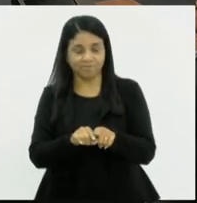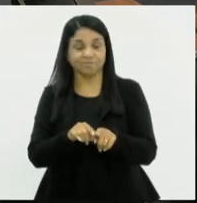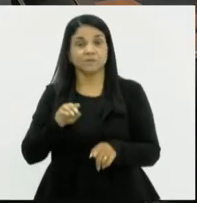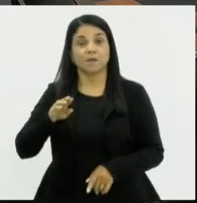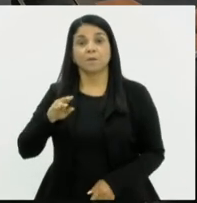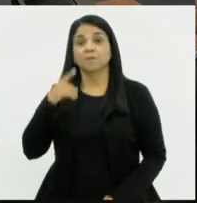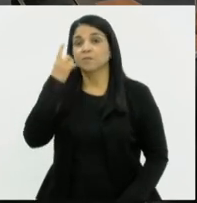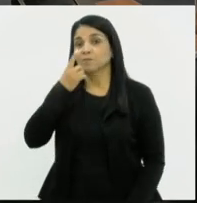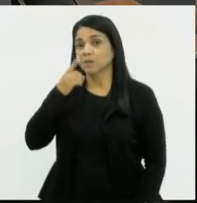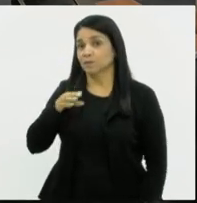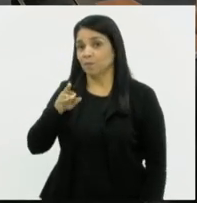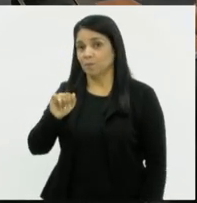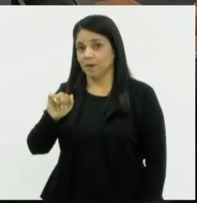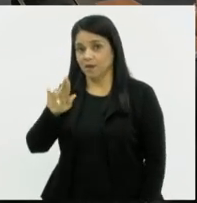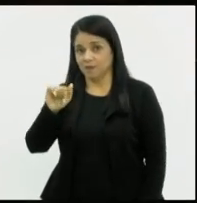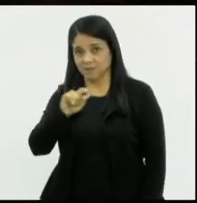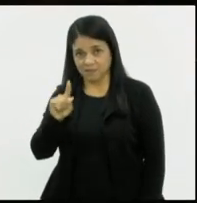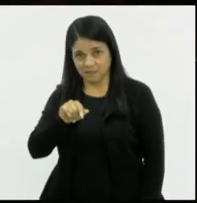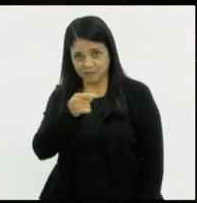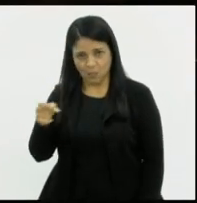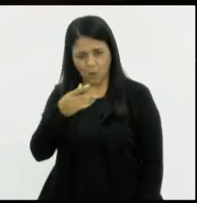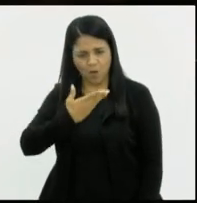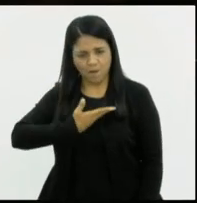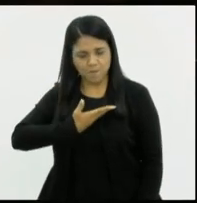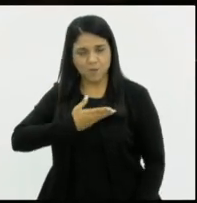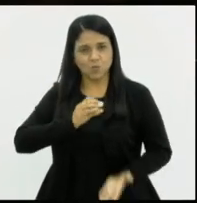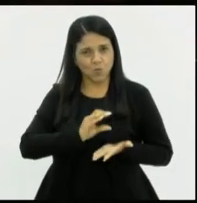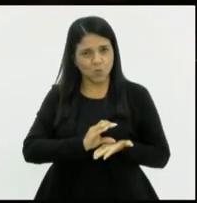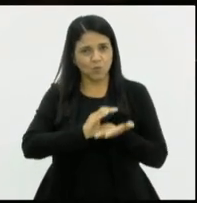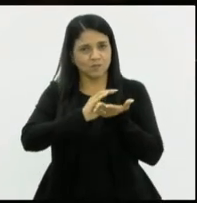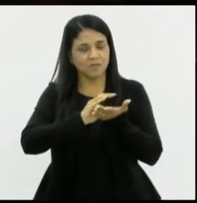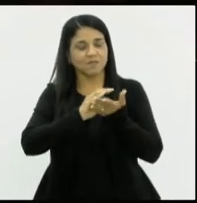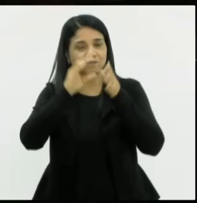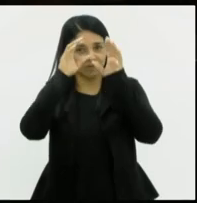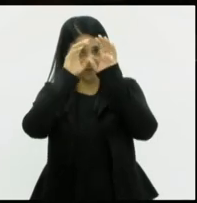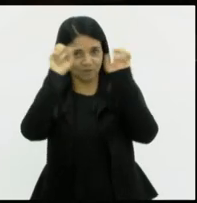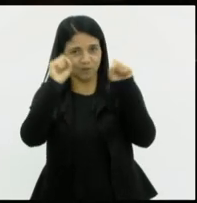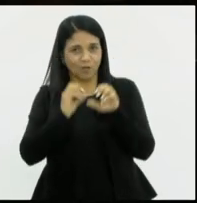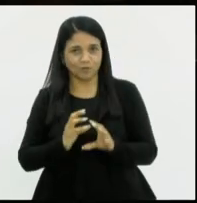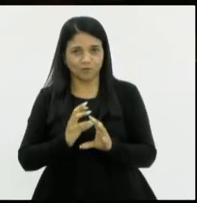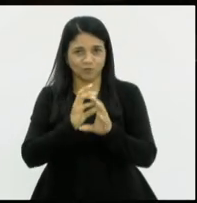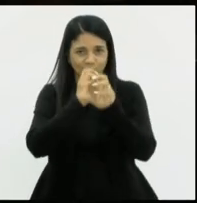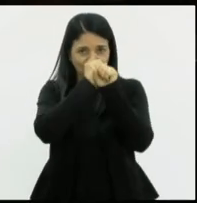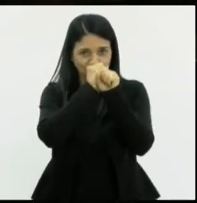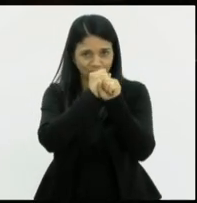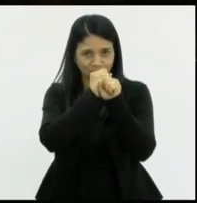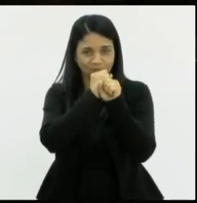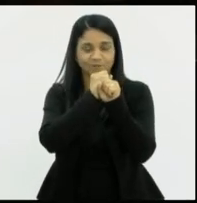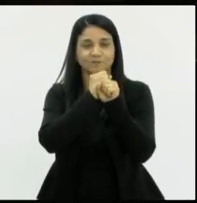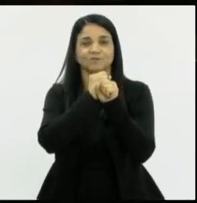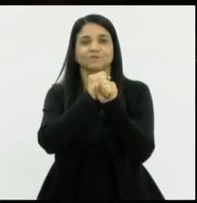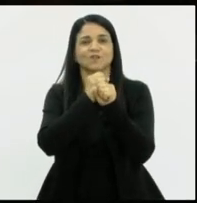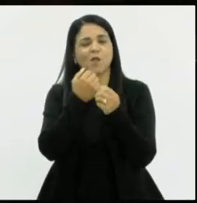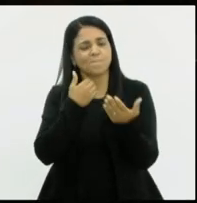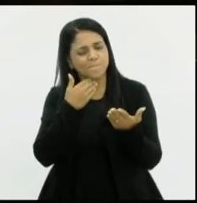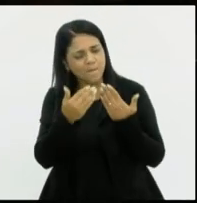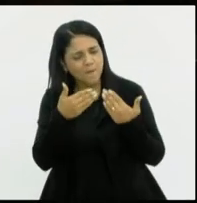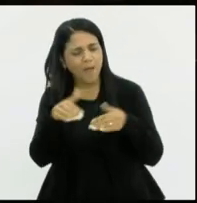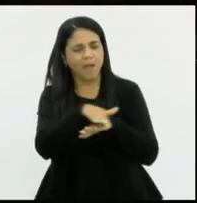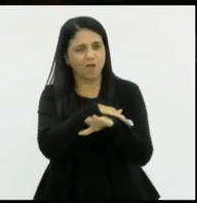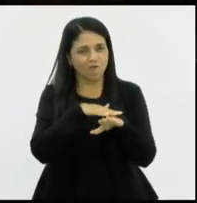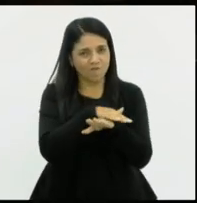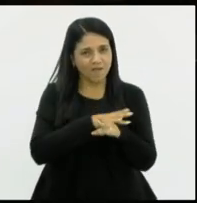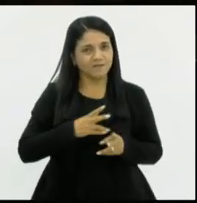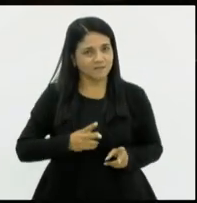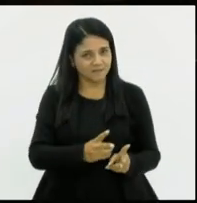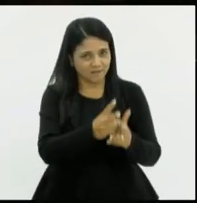Brazão também, que é um grande amigo, que é conselheiro também do Tribunal de Contas, que eu, também a gente conversa bastante.